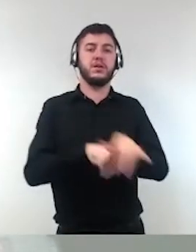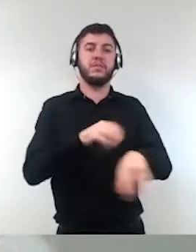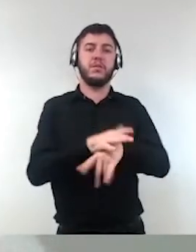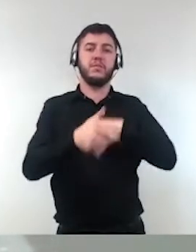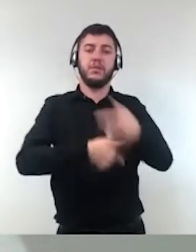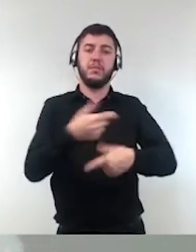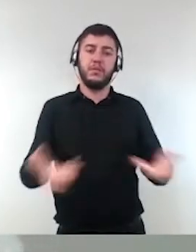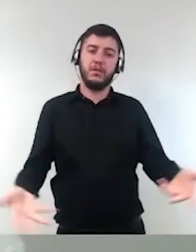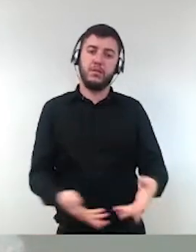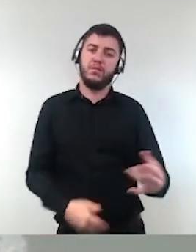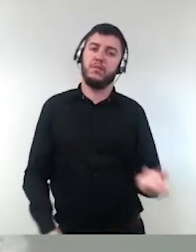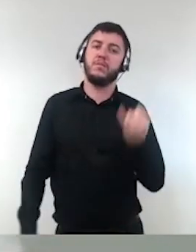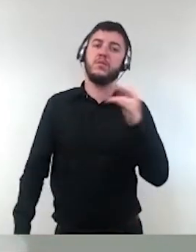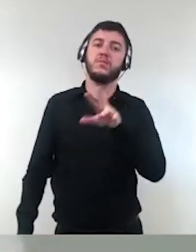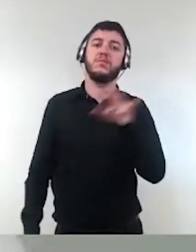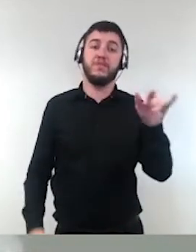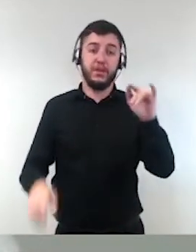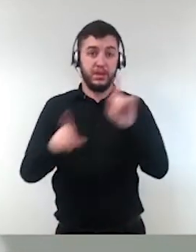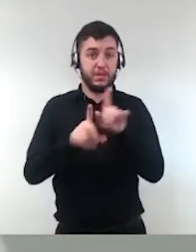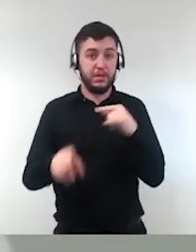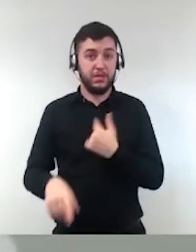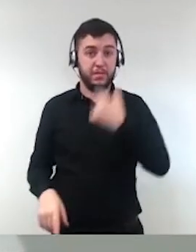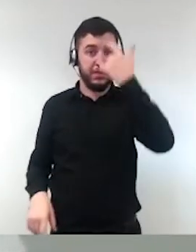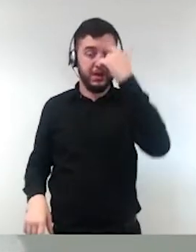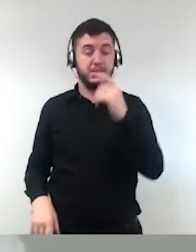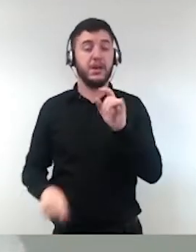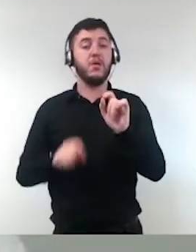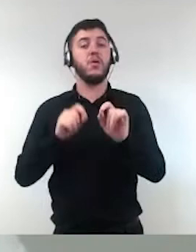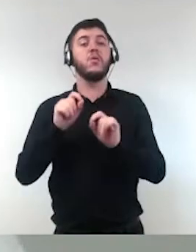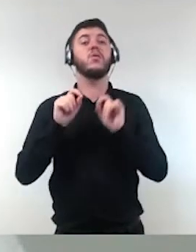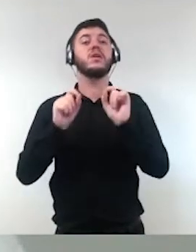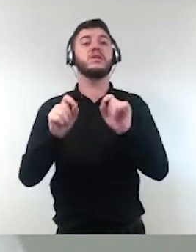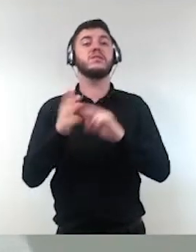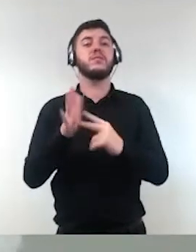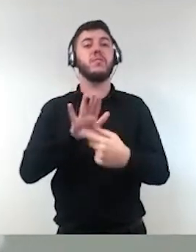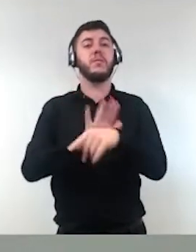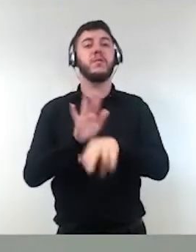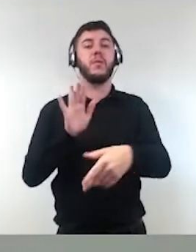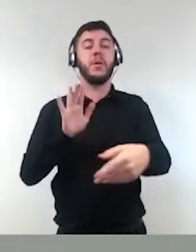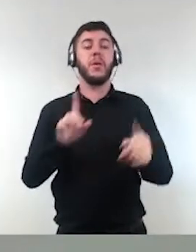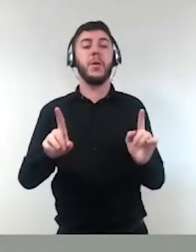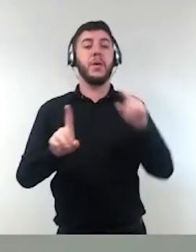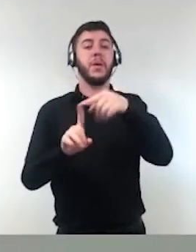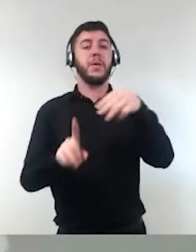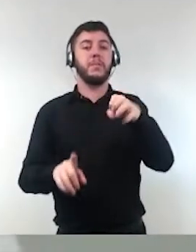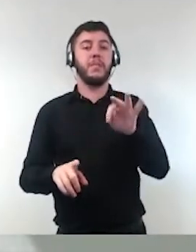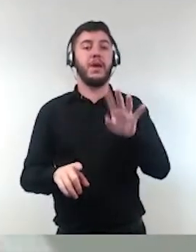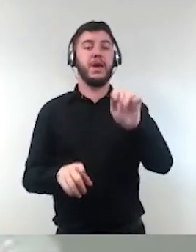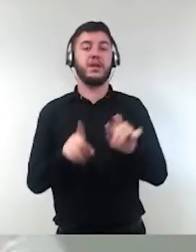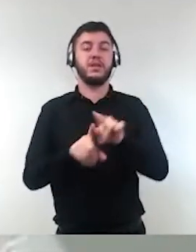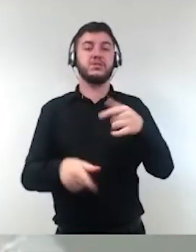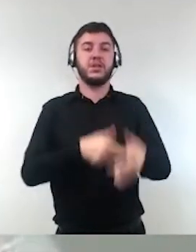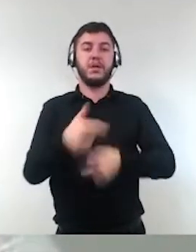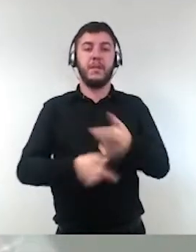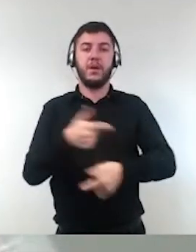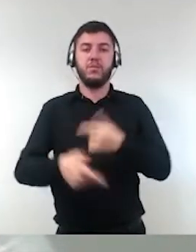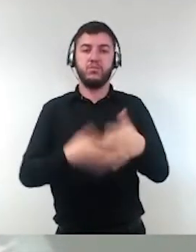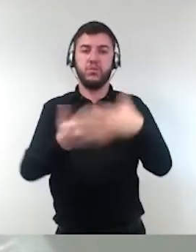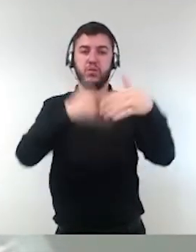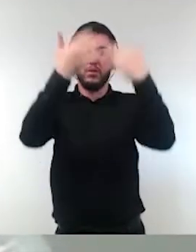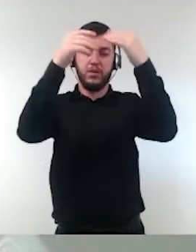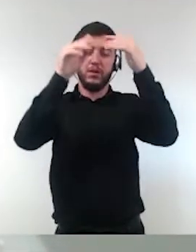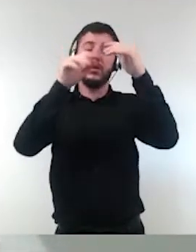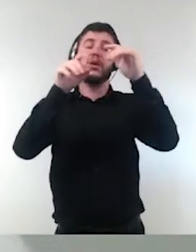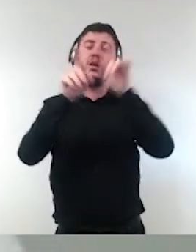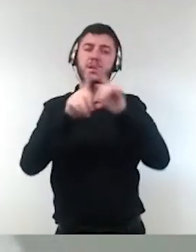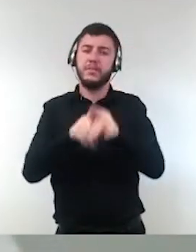forma, repensar o que são metas de produtividade e de eficiência para o Poder Judiciário